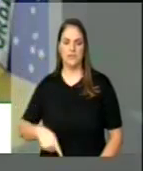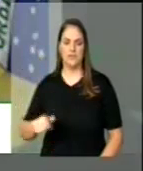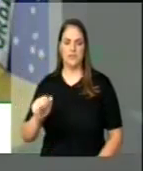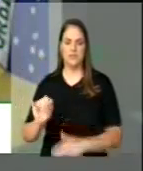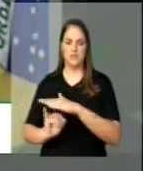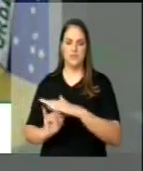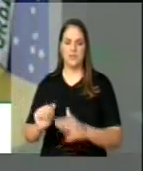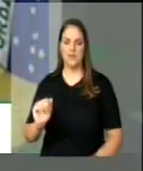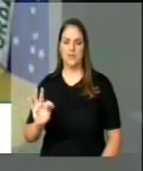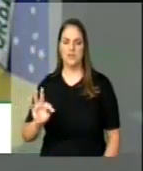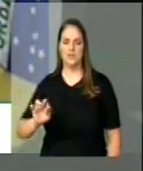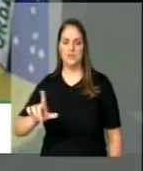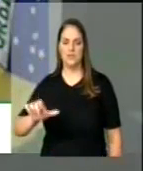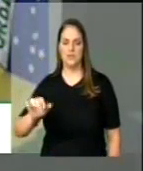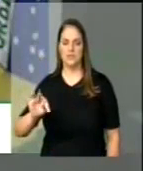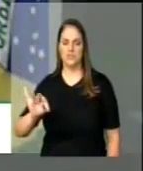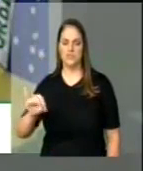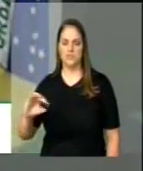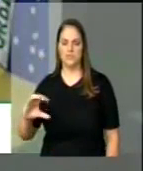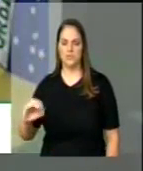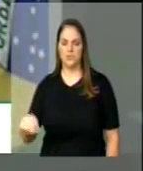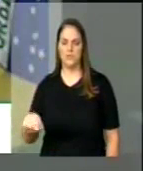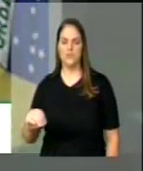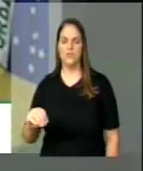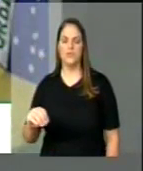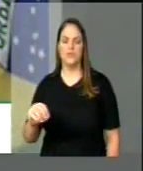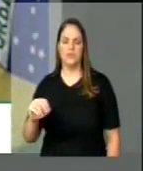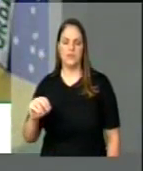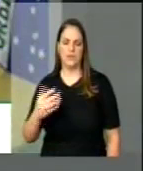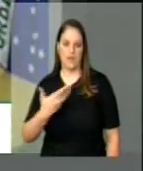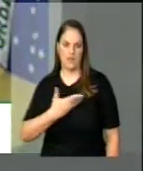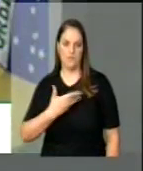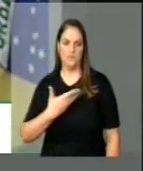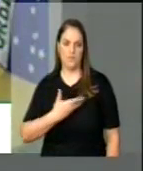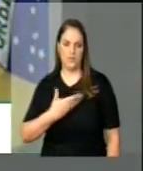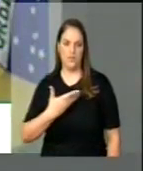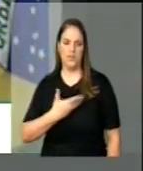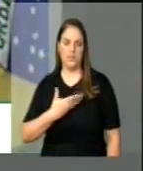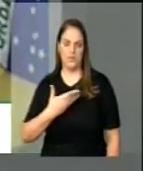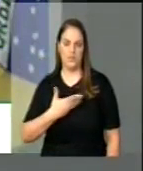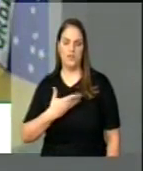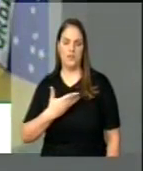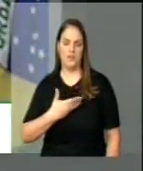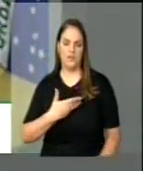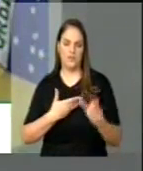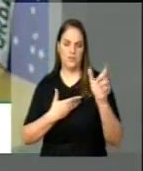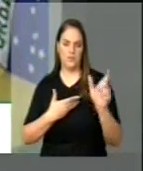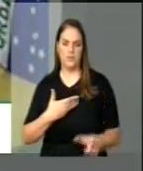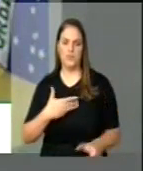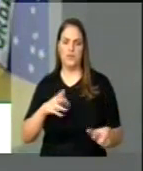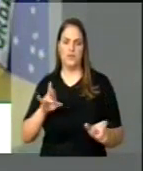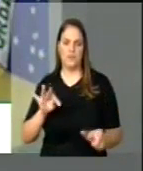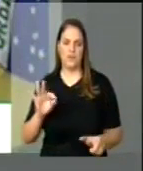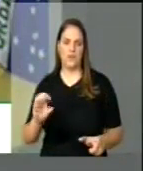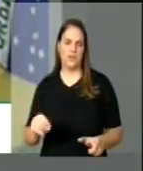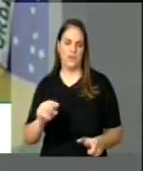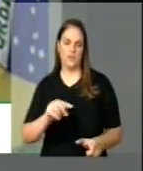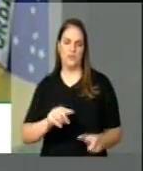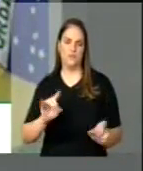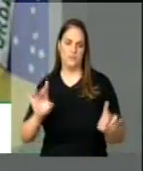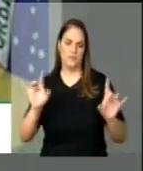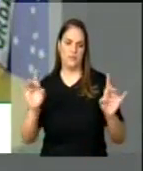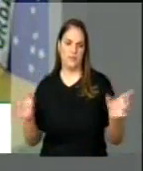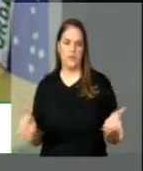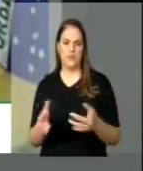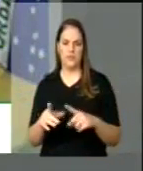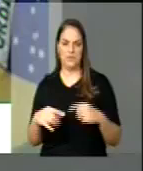Atlântico, que teve uma amizade muito grande com o nosso homenageado de hoje,